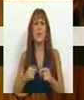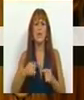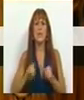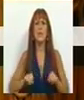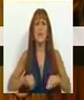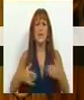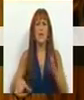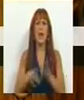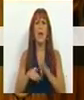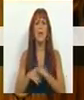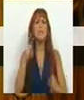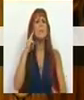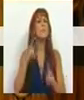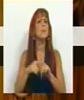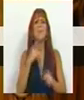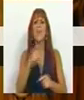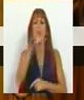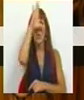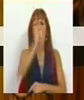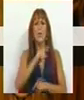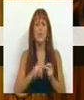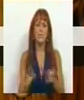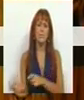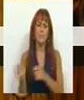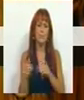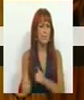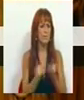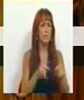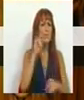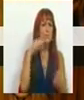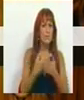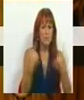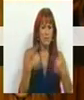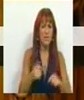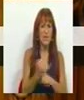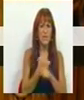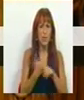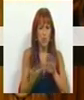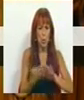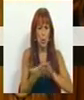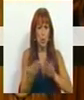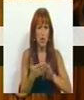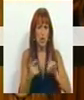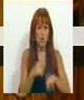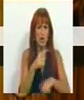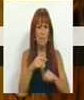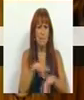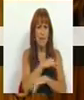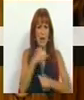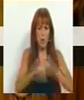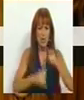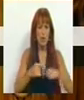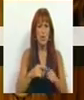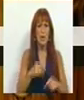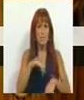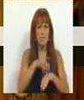iniciativa legislativa no sentido de recomendar ao Governo, por um lado, que garanta a existência de serviços de urgência médico-cirúrgica,